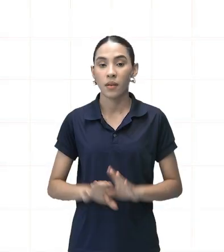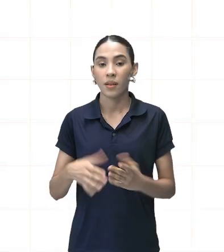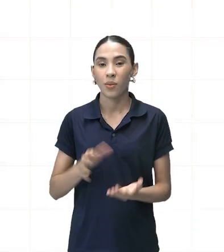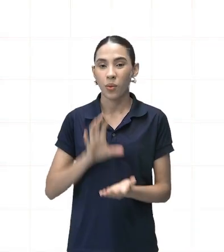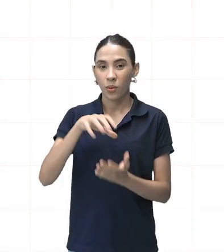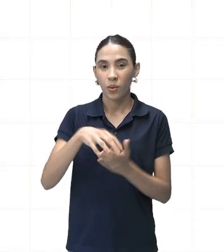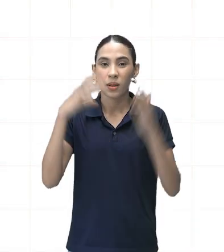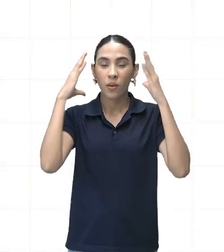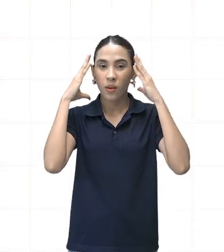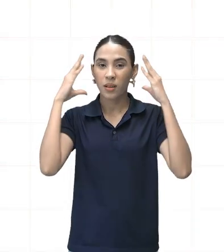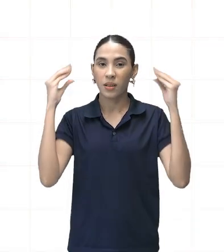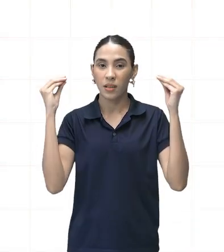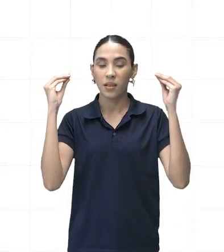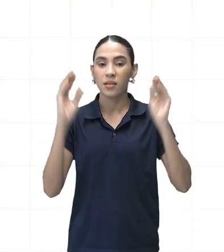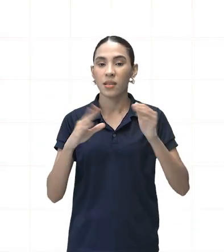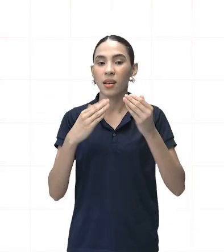só.